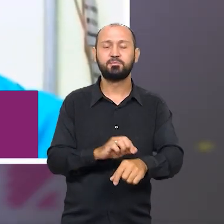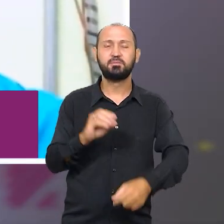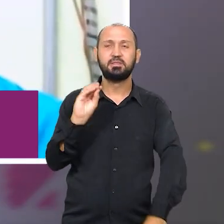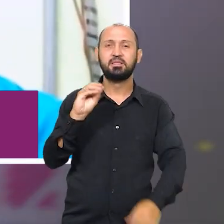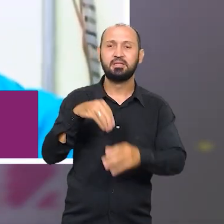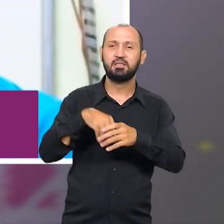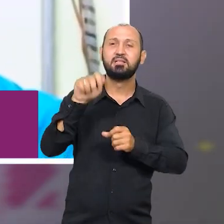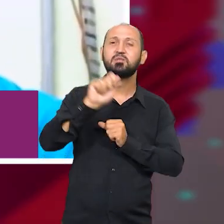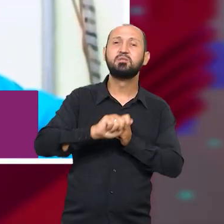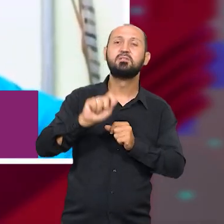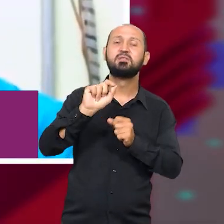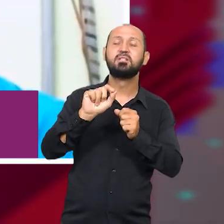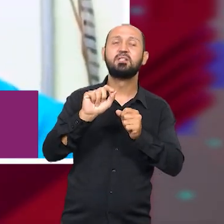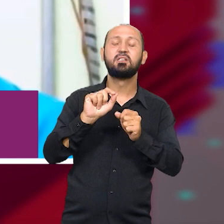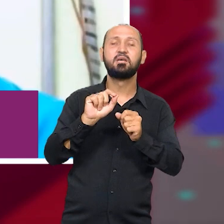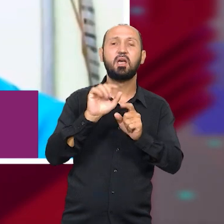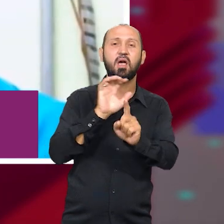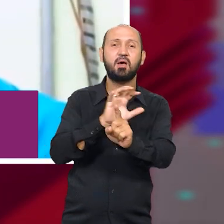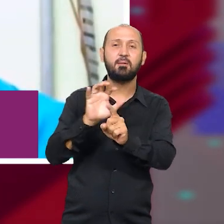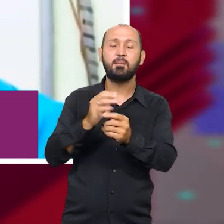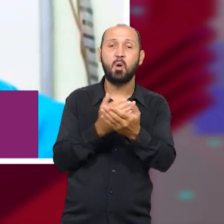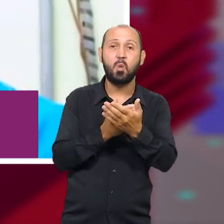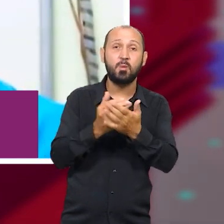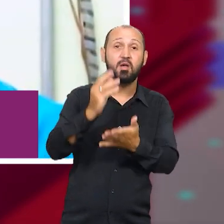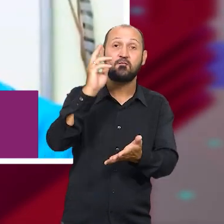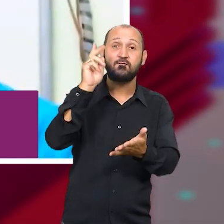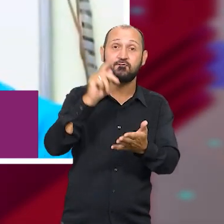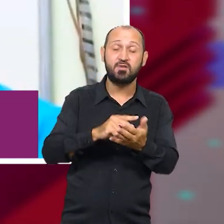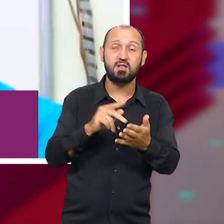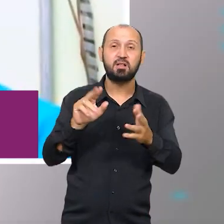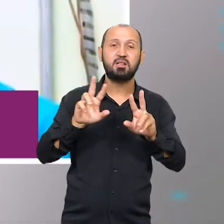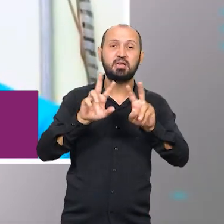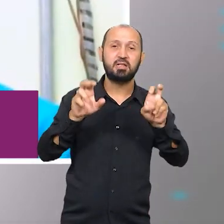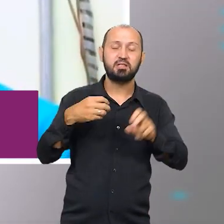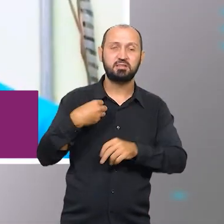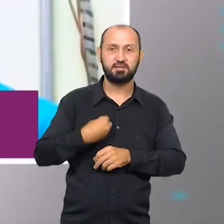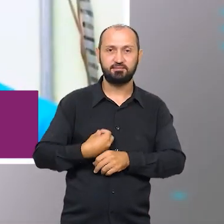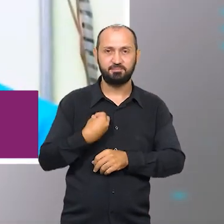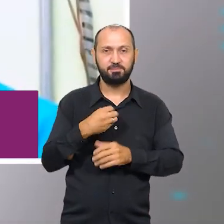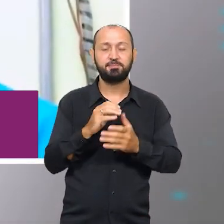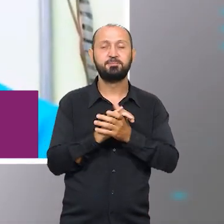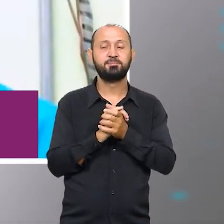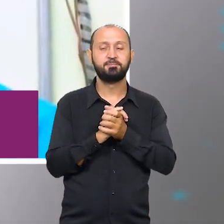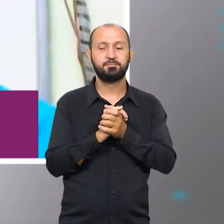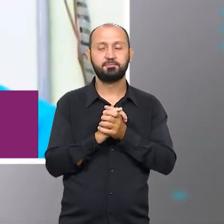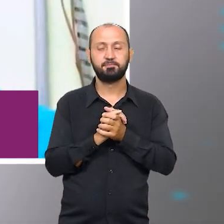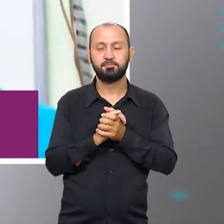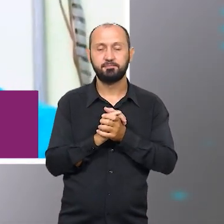e também na associação. O que te fez ingressar de cabeça nessa vida?